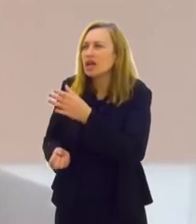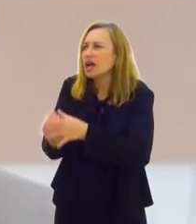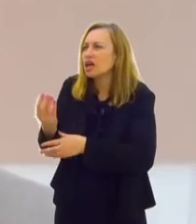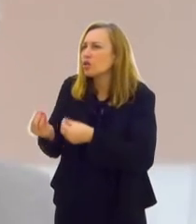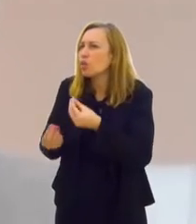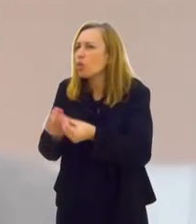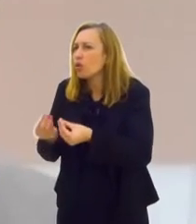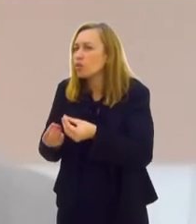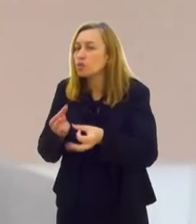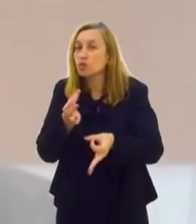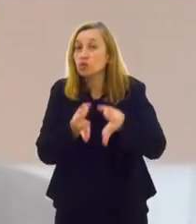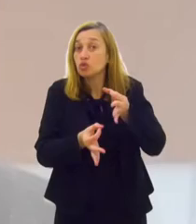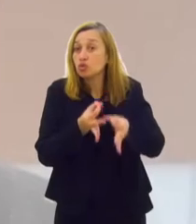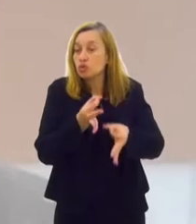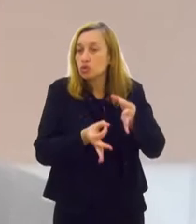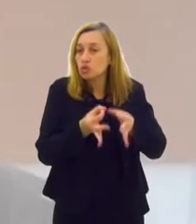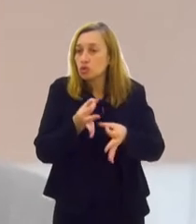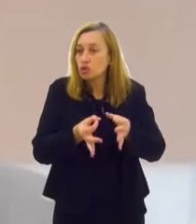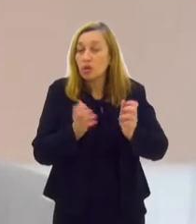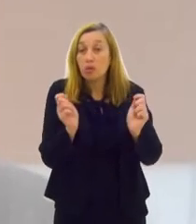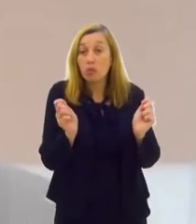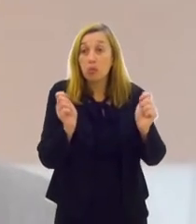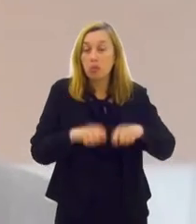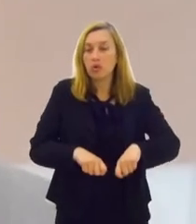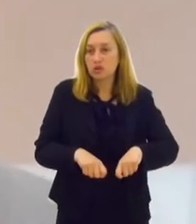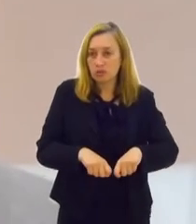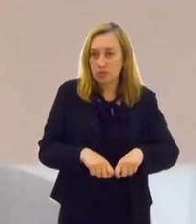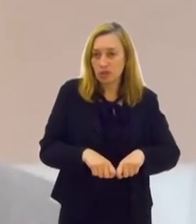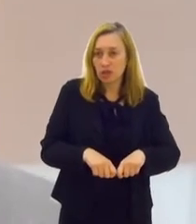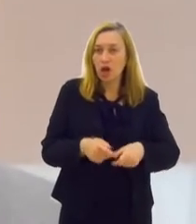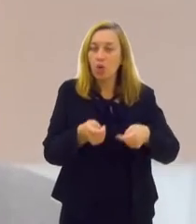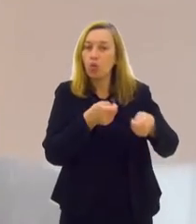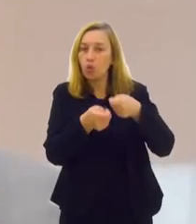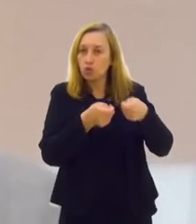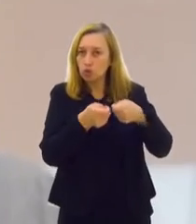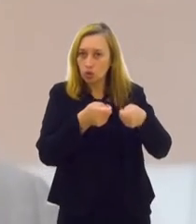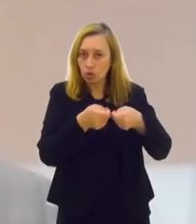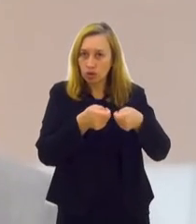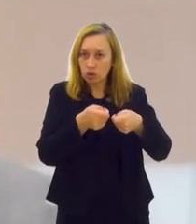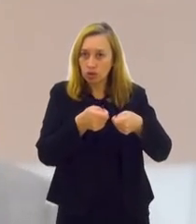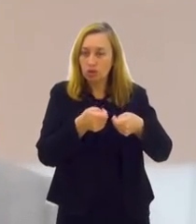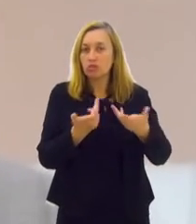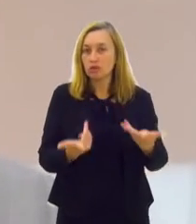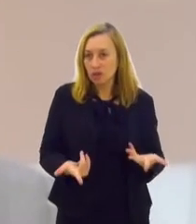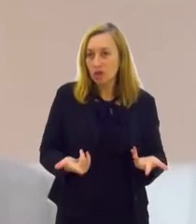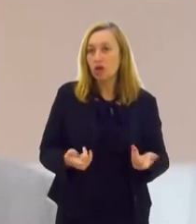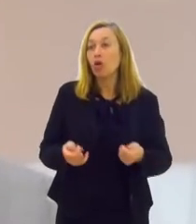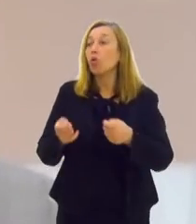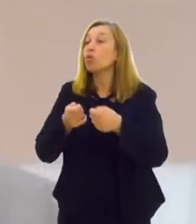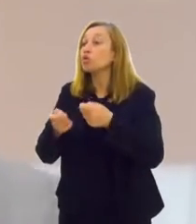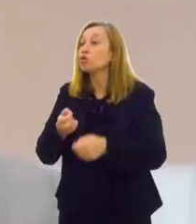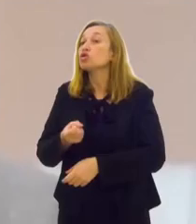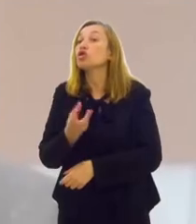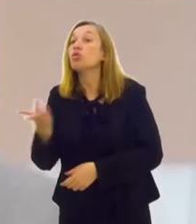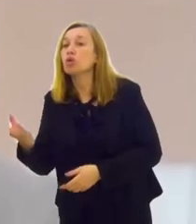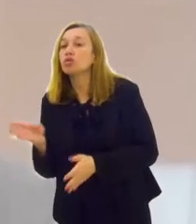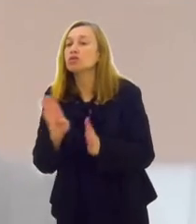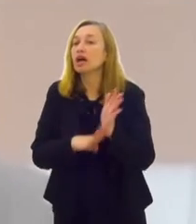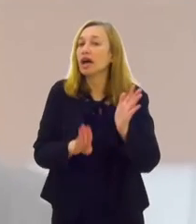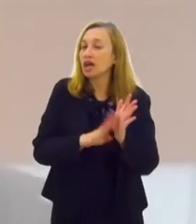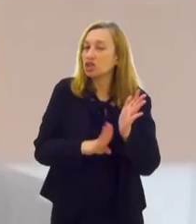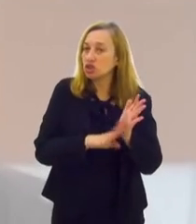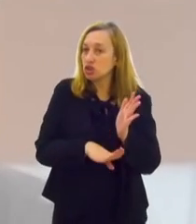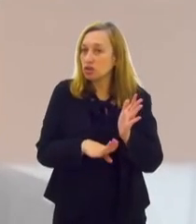é feito justamente para possibilitar o controle disso. Controle do quanto está